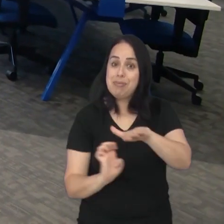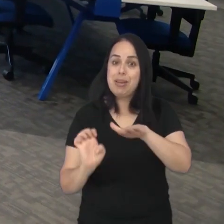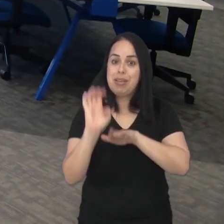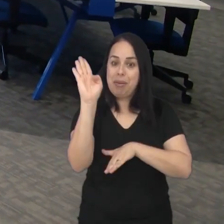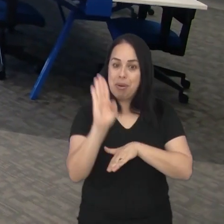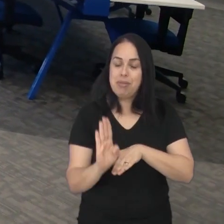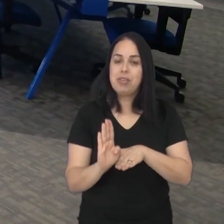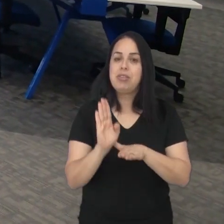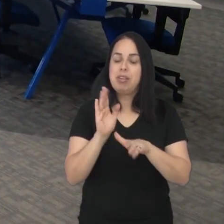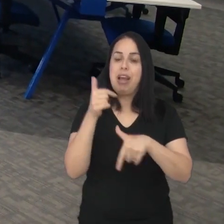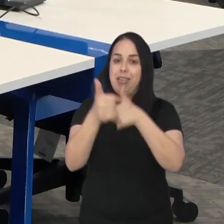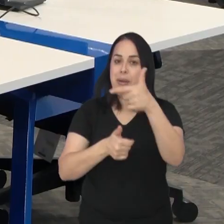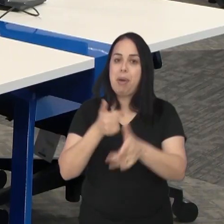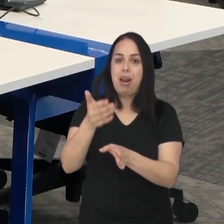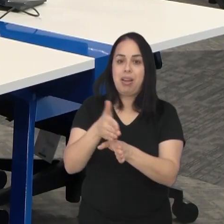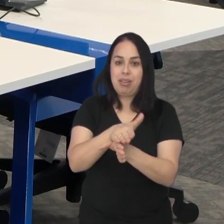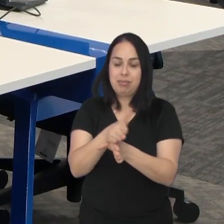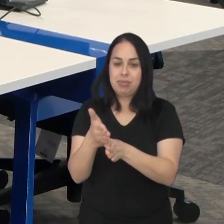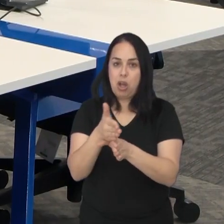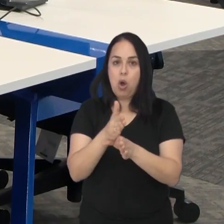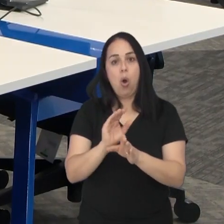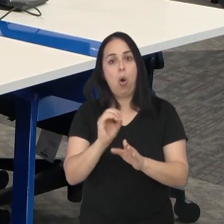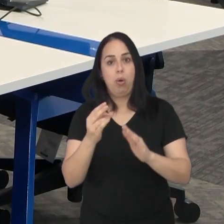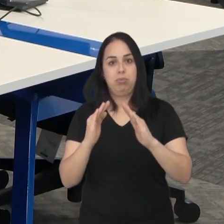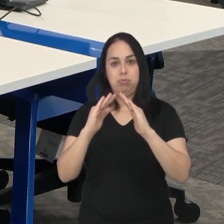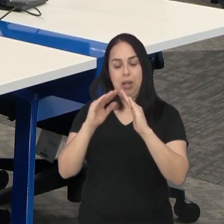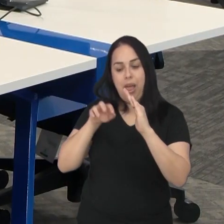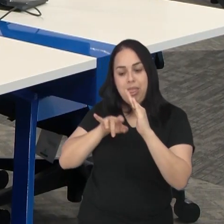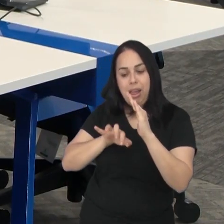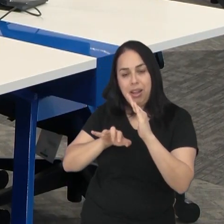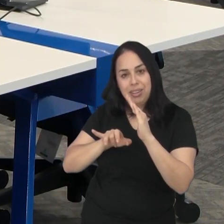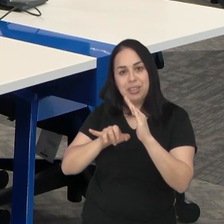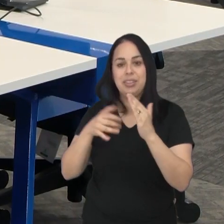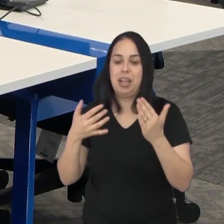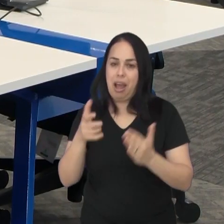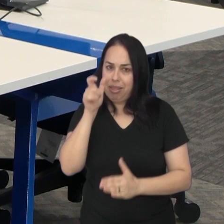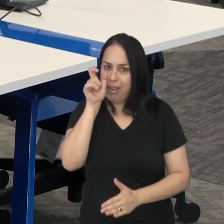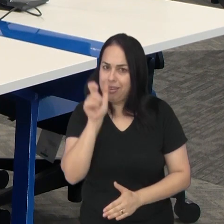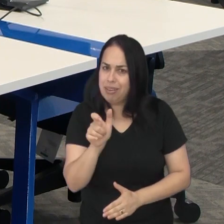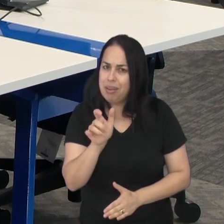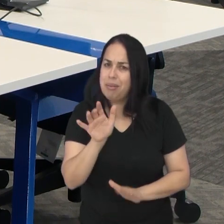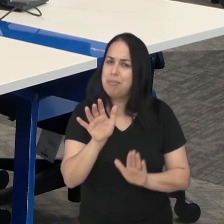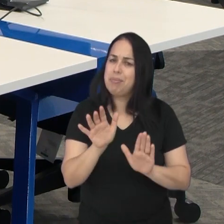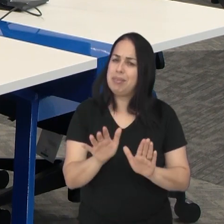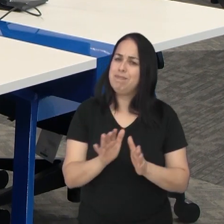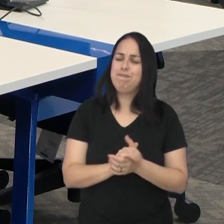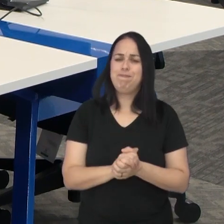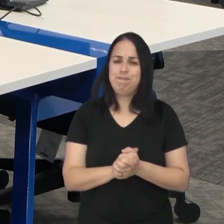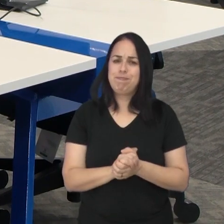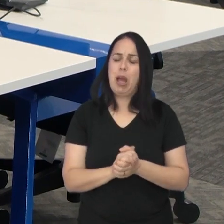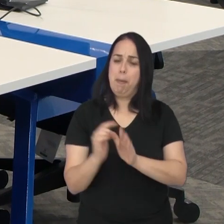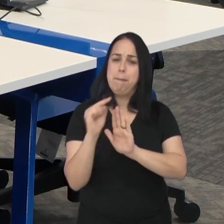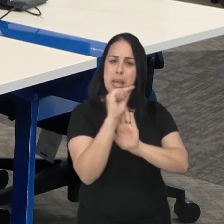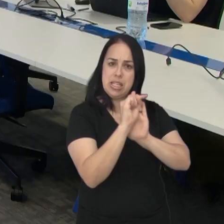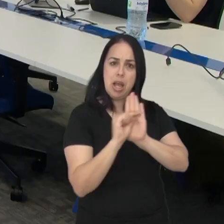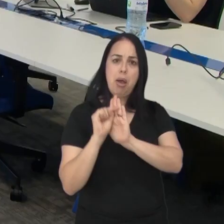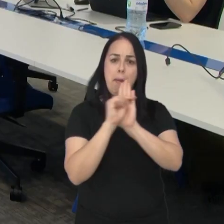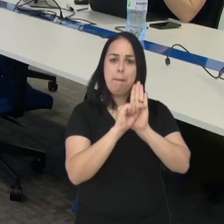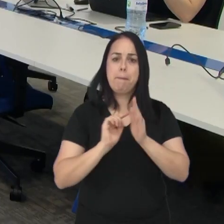das empresas brasileiras já adotam o trabalho remoto e home office. Parece interessante, nem